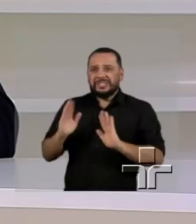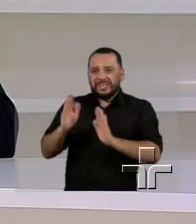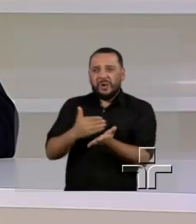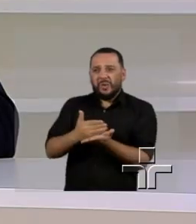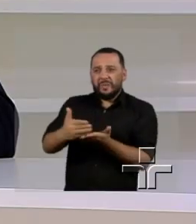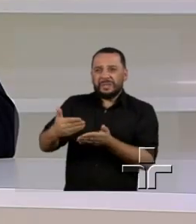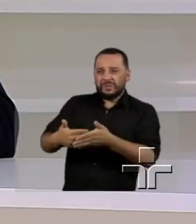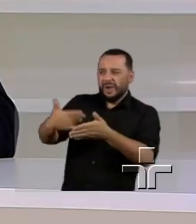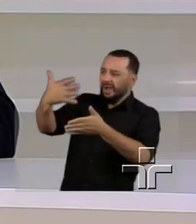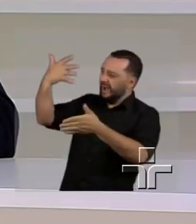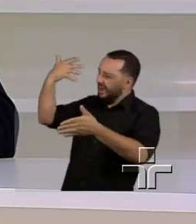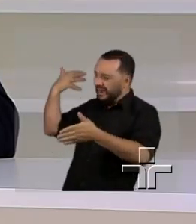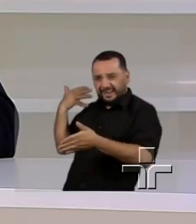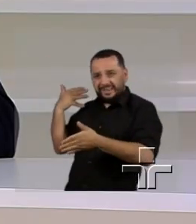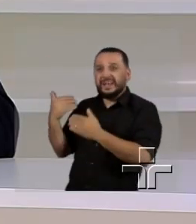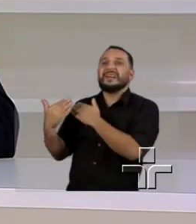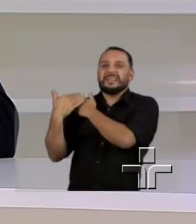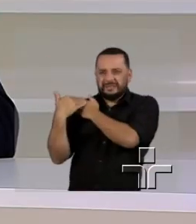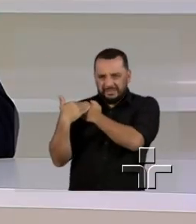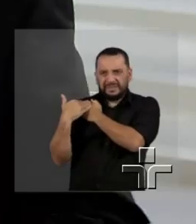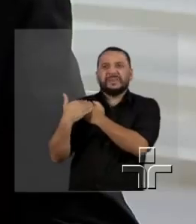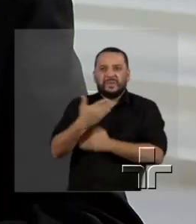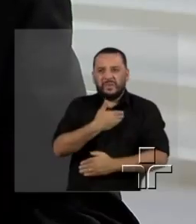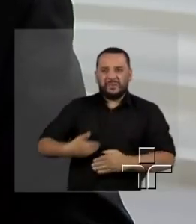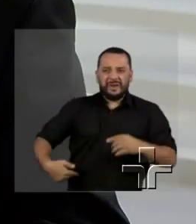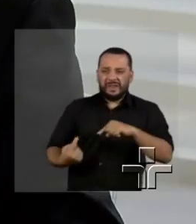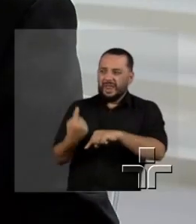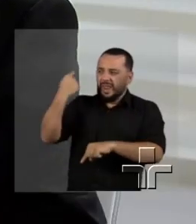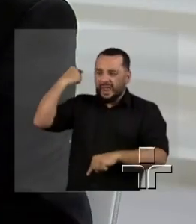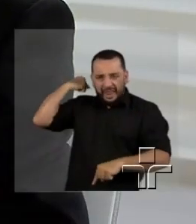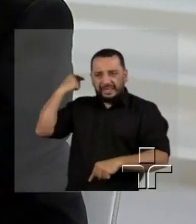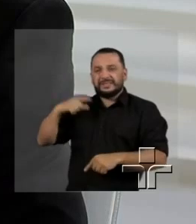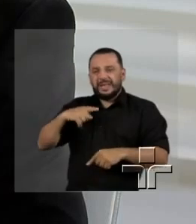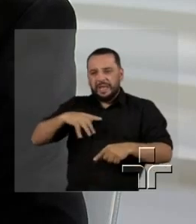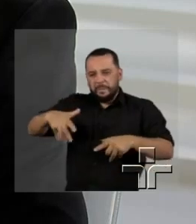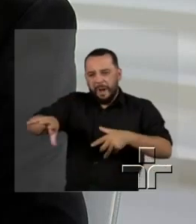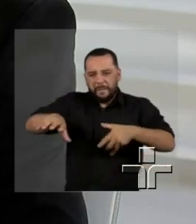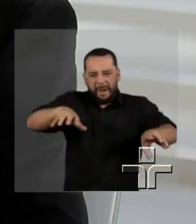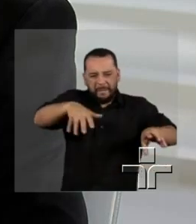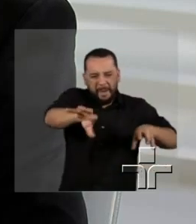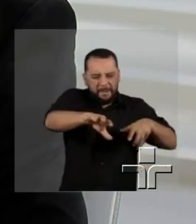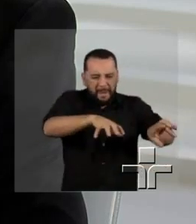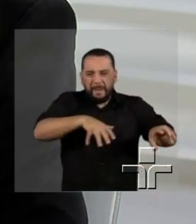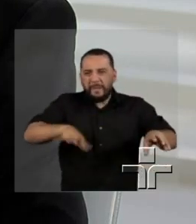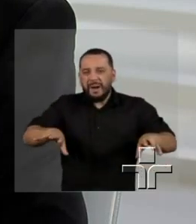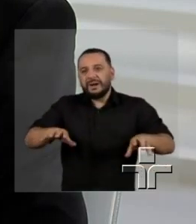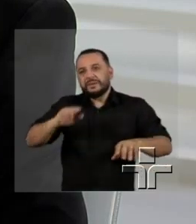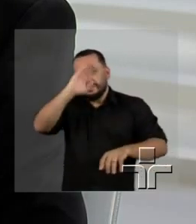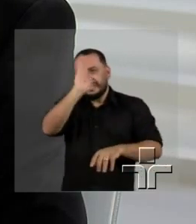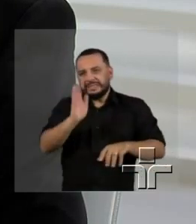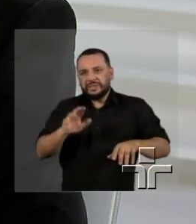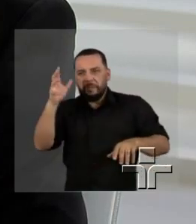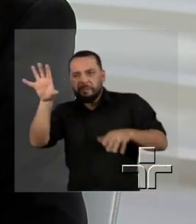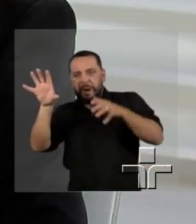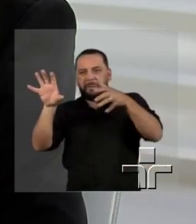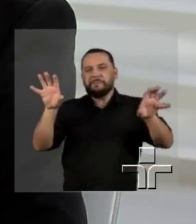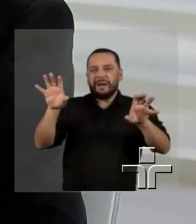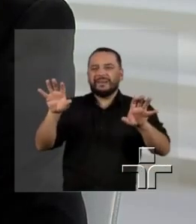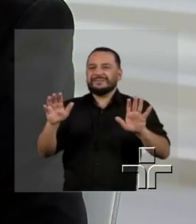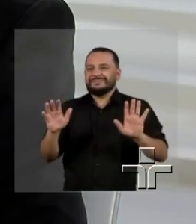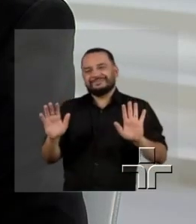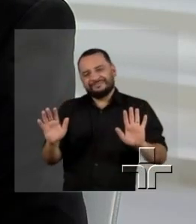vejo problema nenhum. O que a gente tem visto na prática é uma grande dificuldade, né, principalmente do presidente em lidar com os demais poderes,